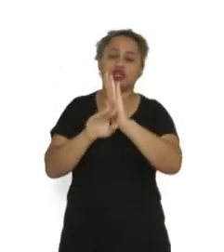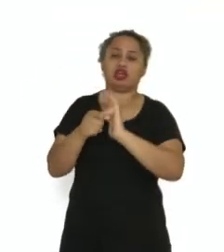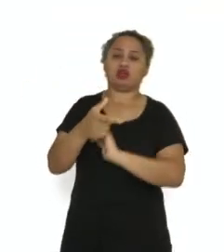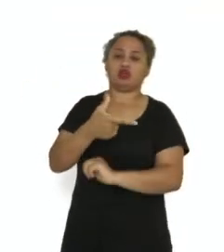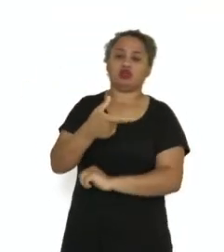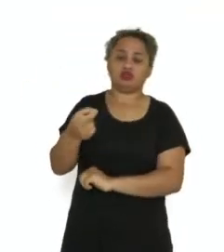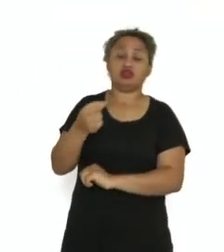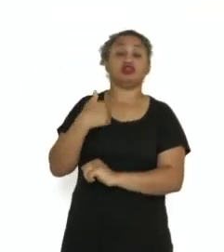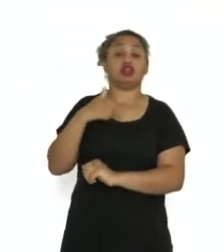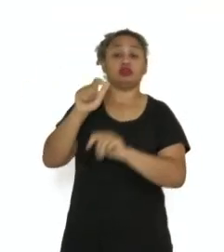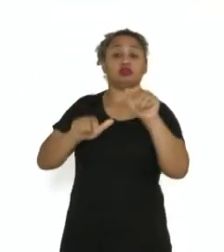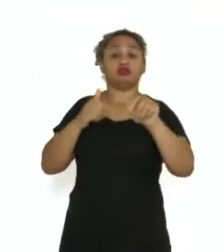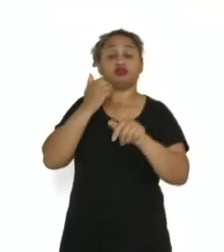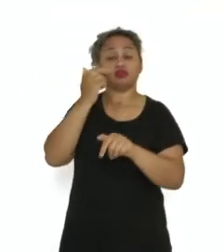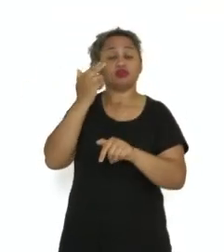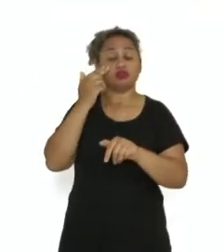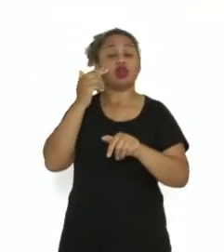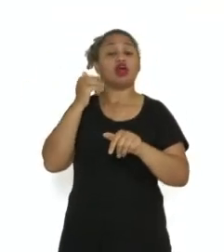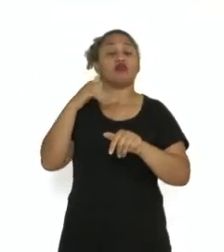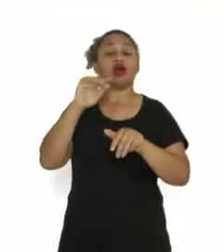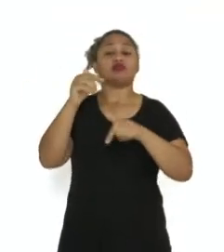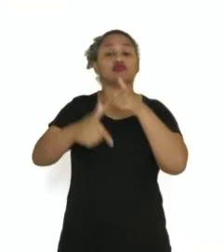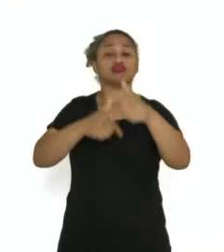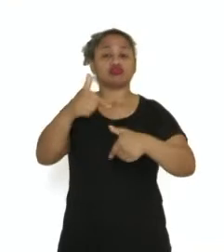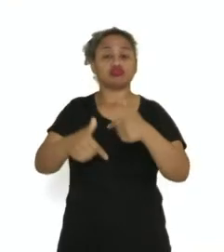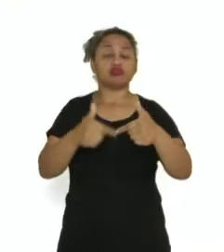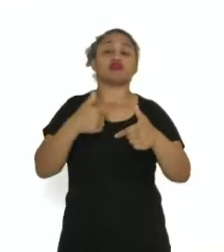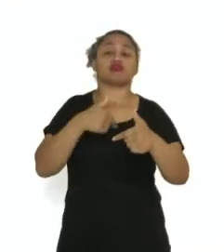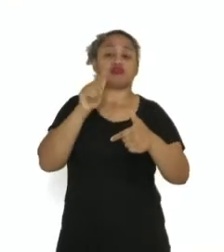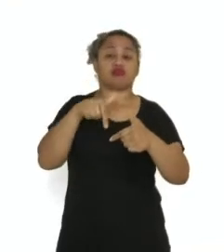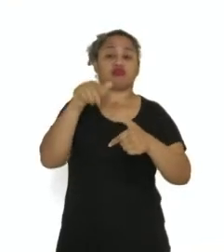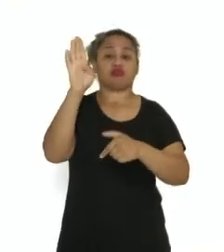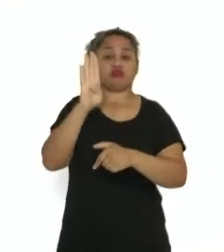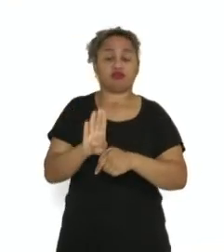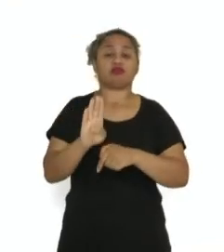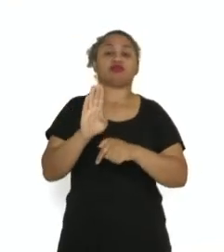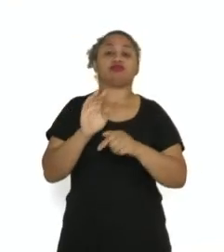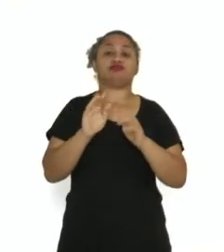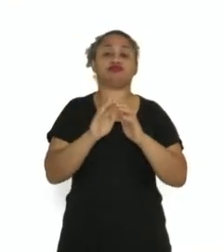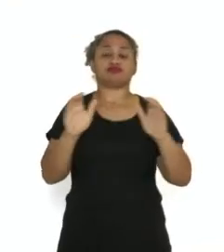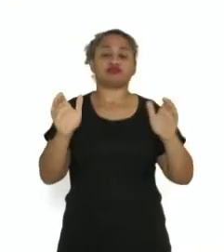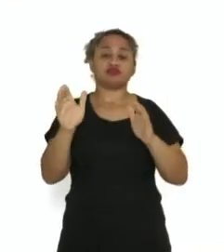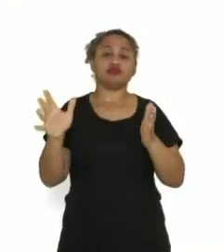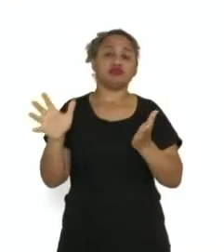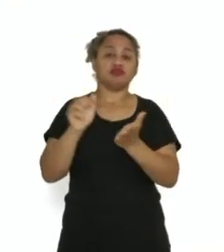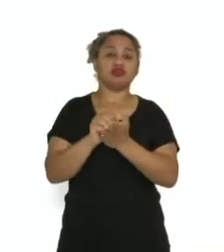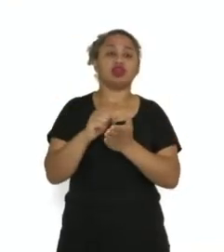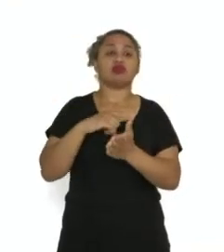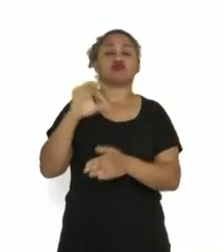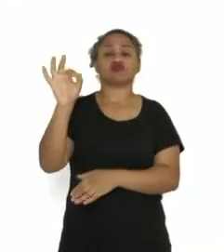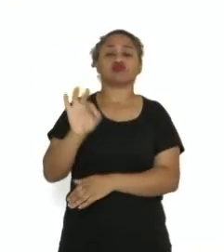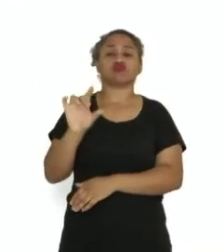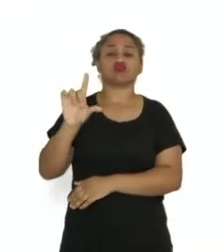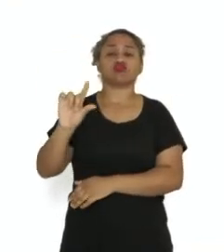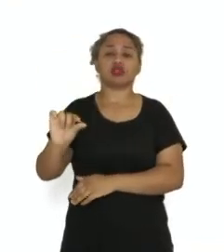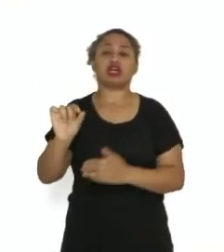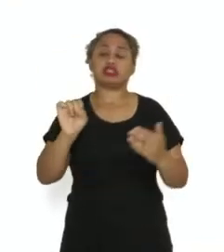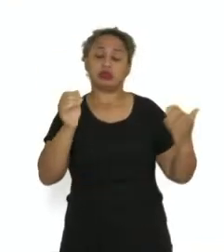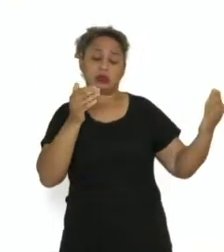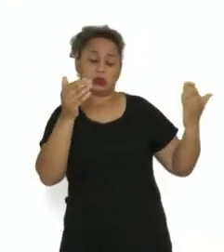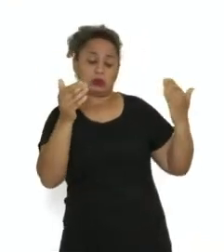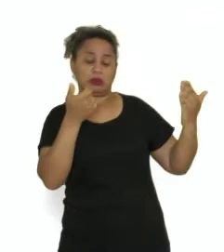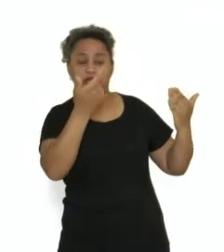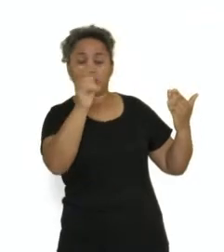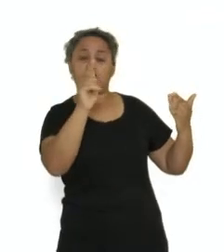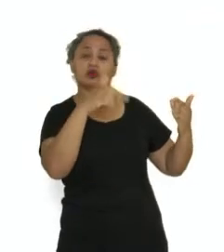constitui a maior parte da mão de obra do Brasil colonial, ele aparece, né, em menor porcentagem se comparada com